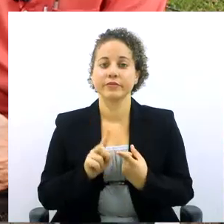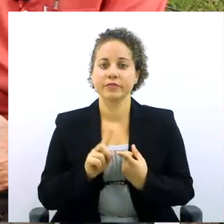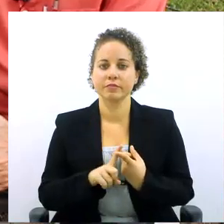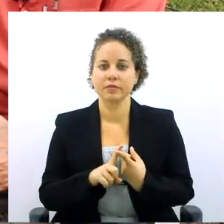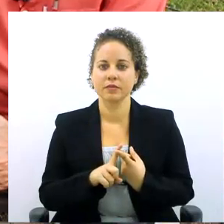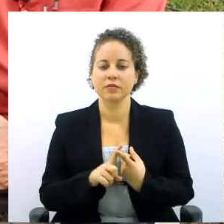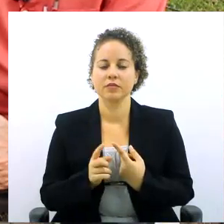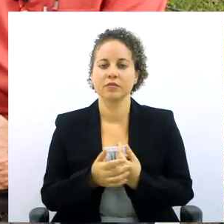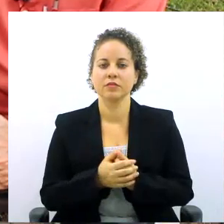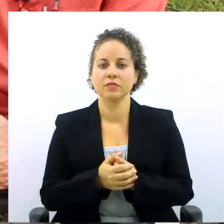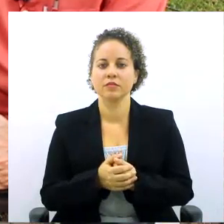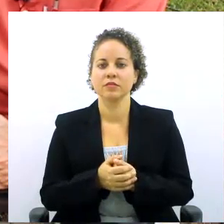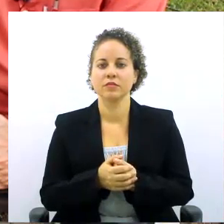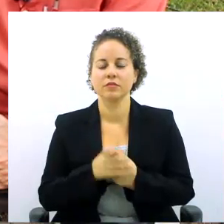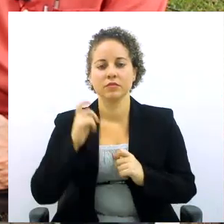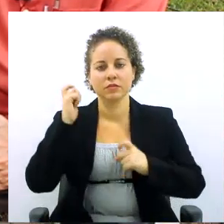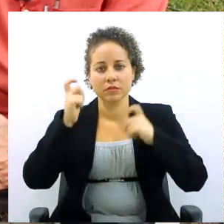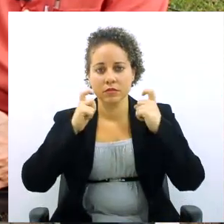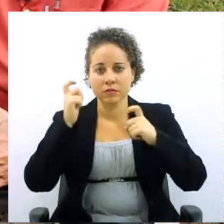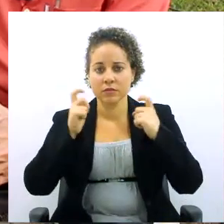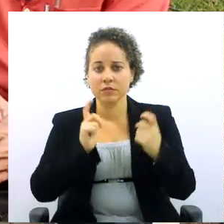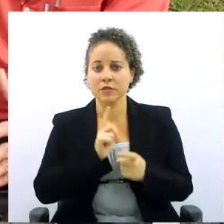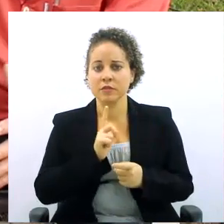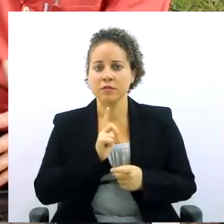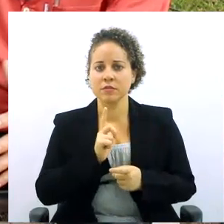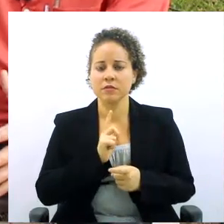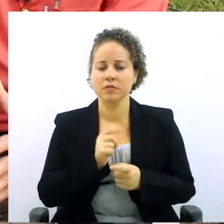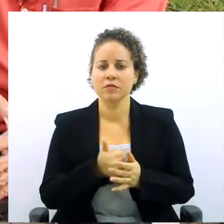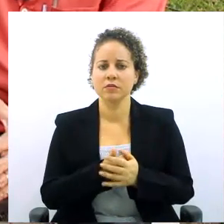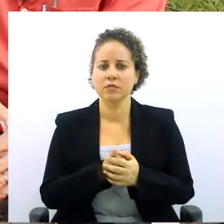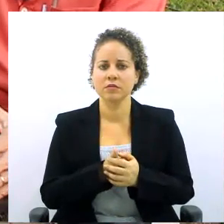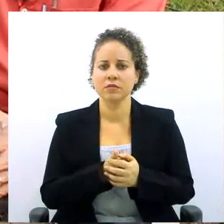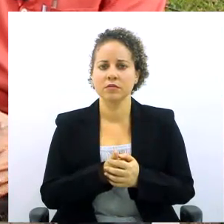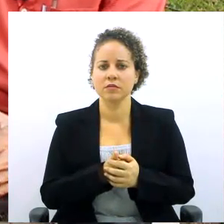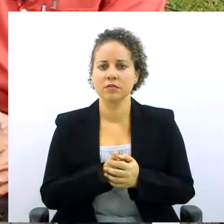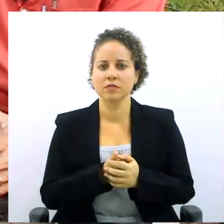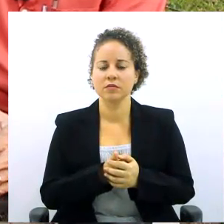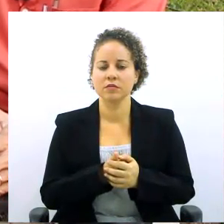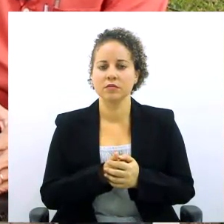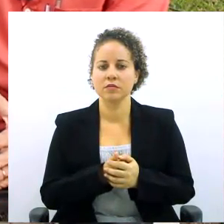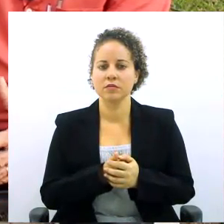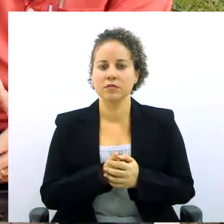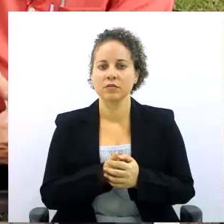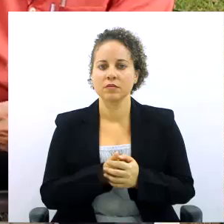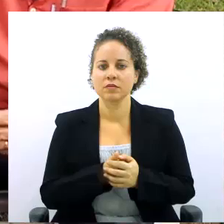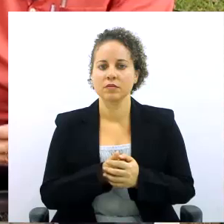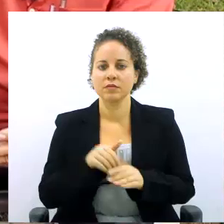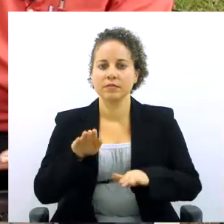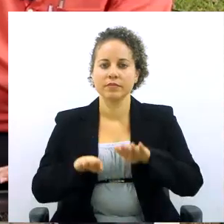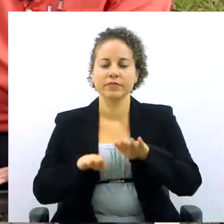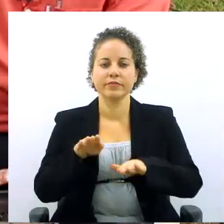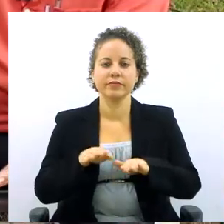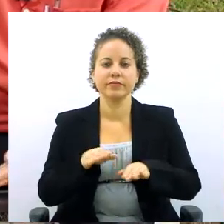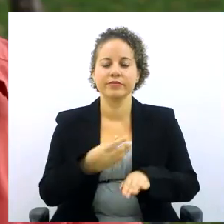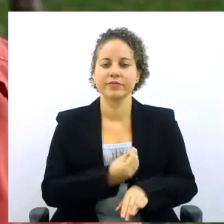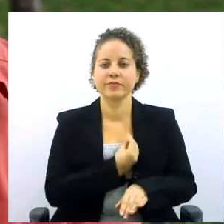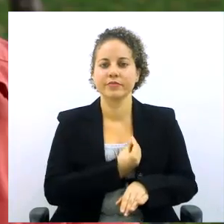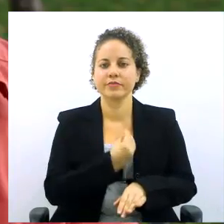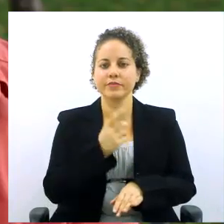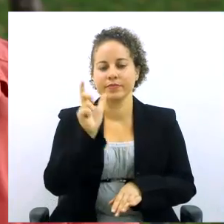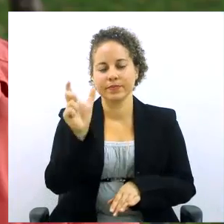bastante preocupante, essa proporção de pessoas que não têm